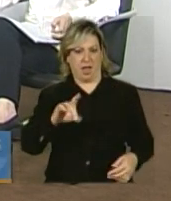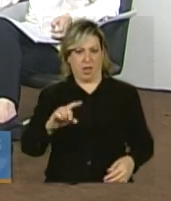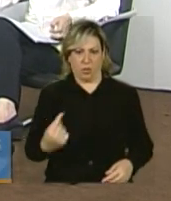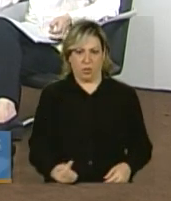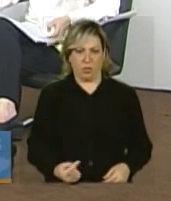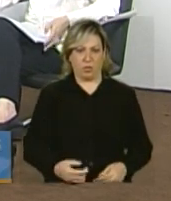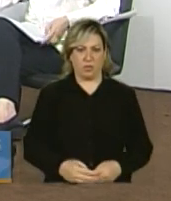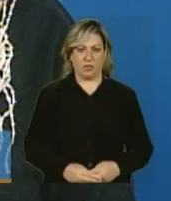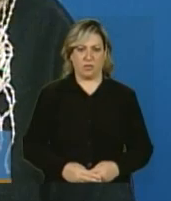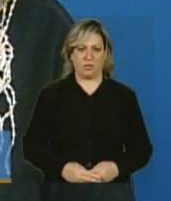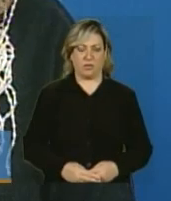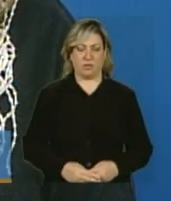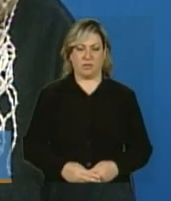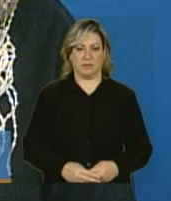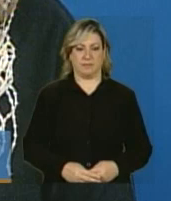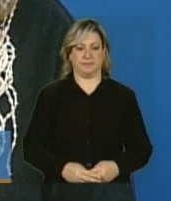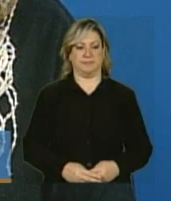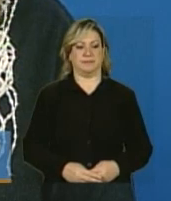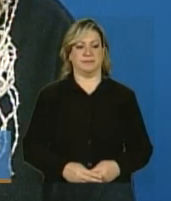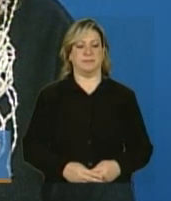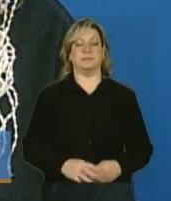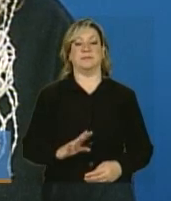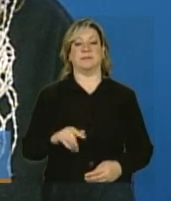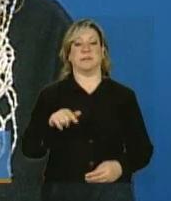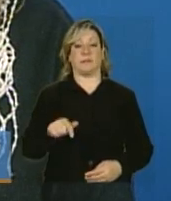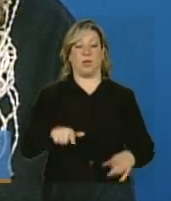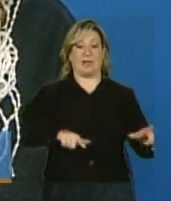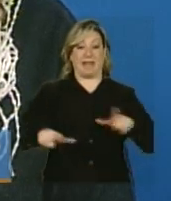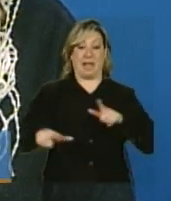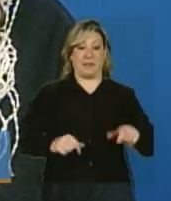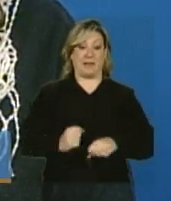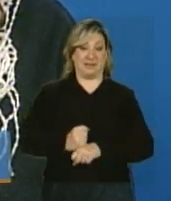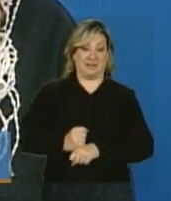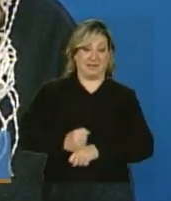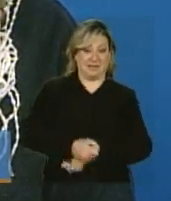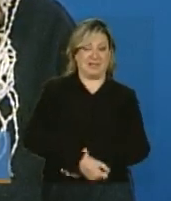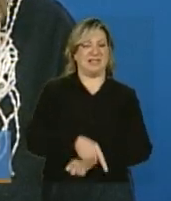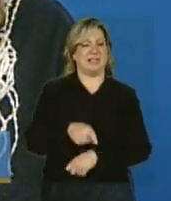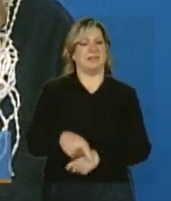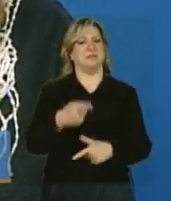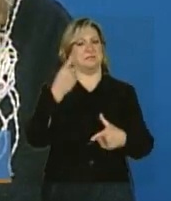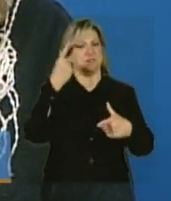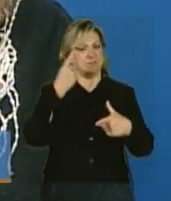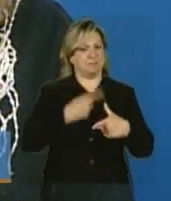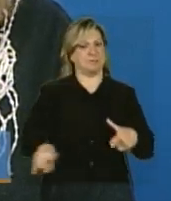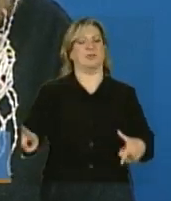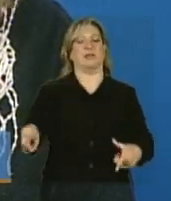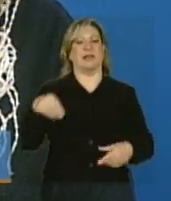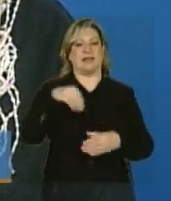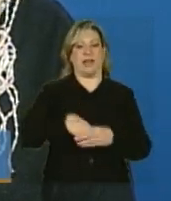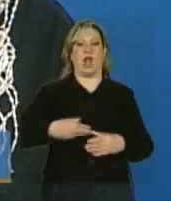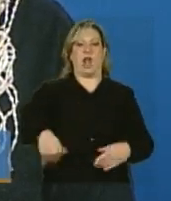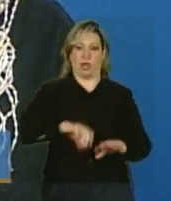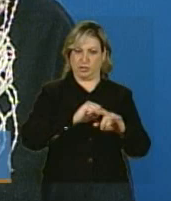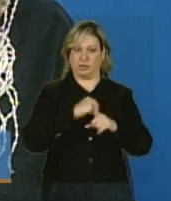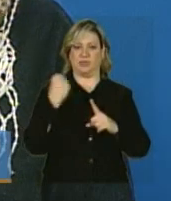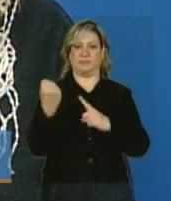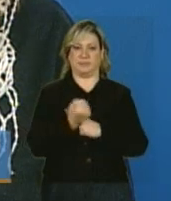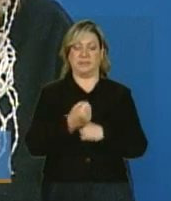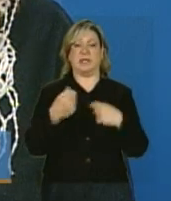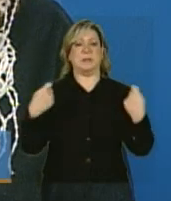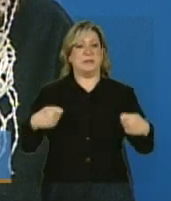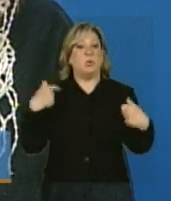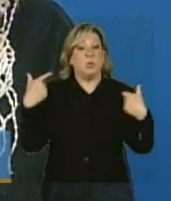único? Renata, o trabalho escravo é uma chaga ainda hoje na nossa sociedade que deve